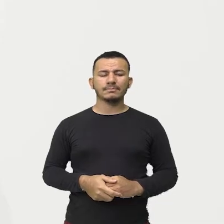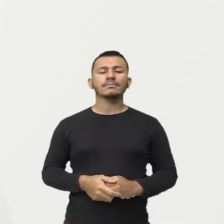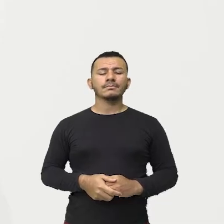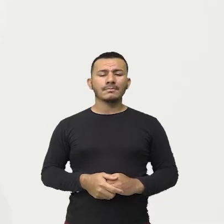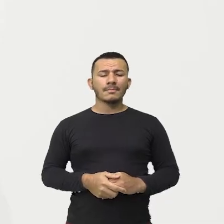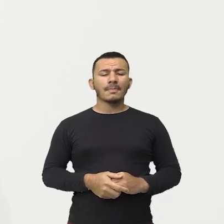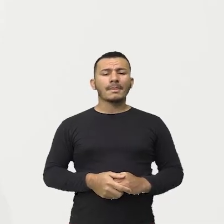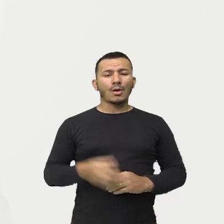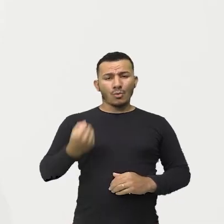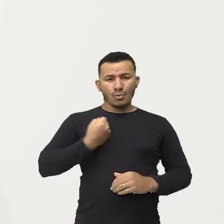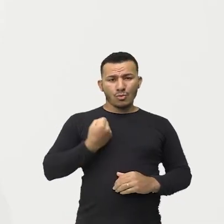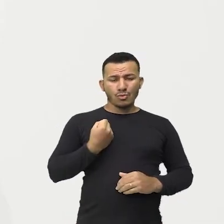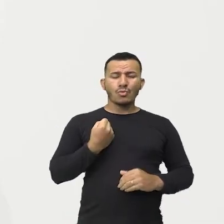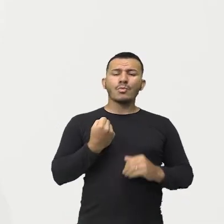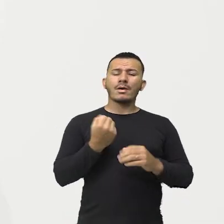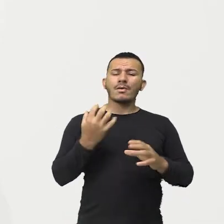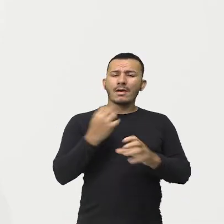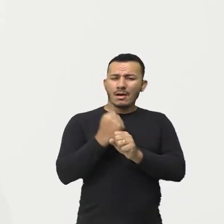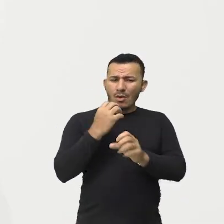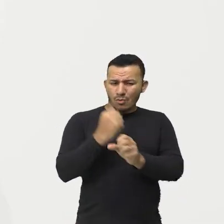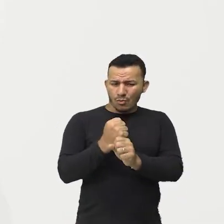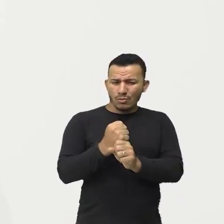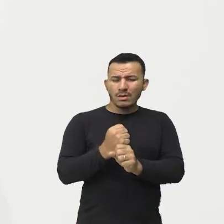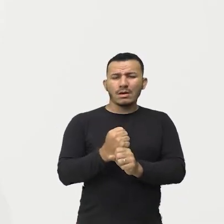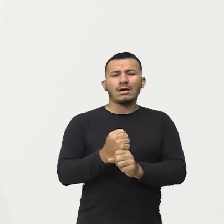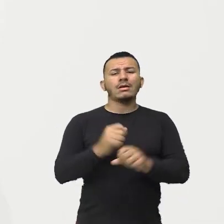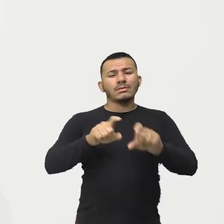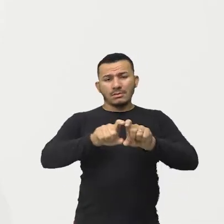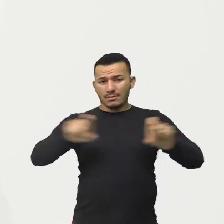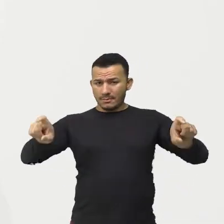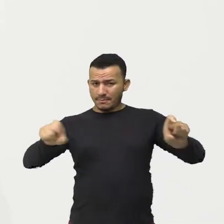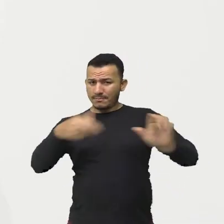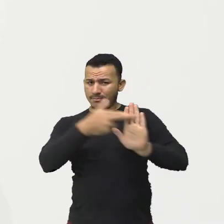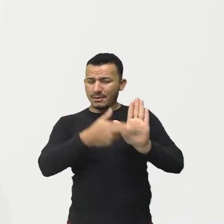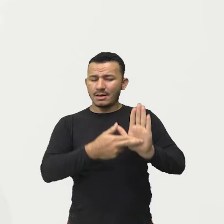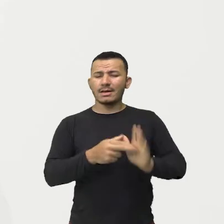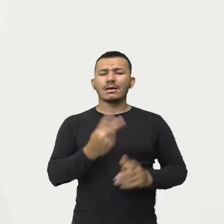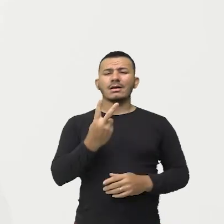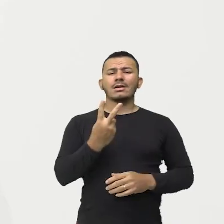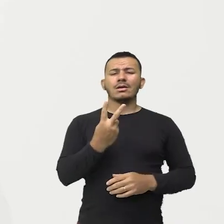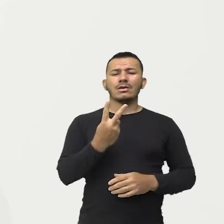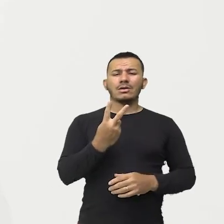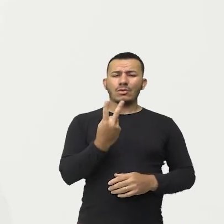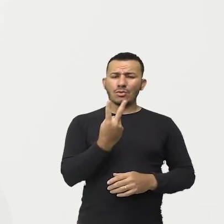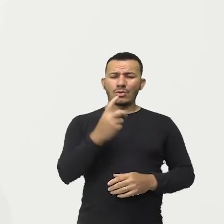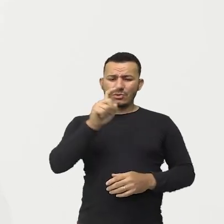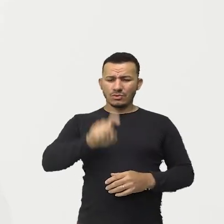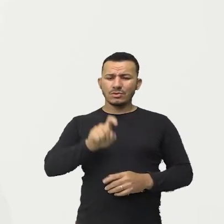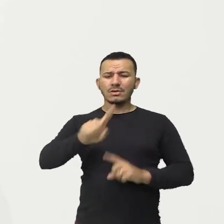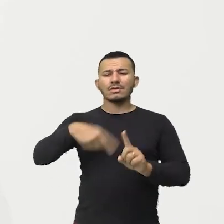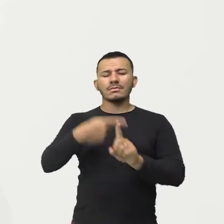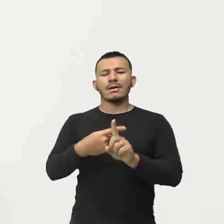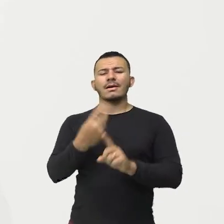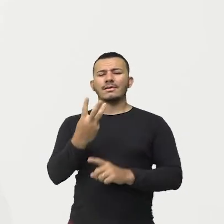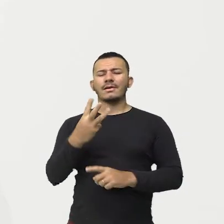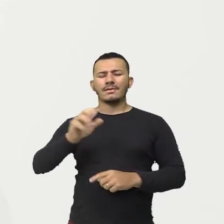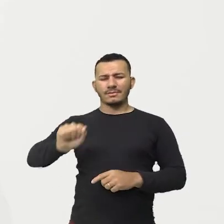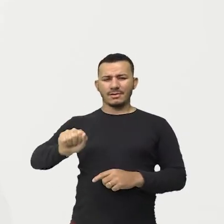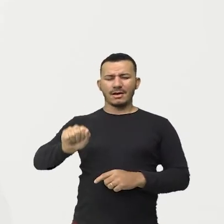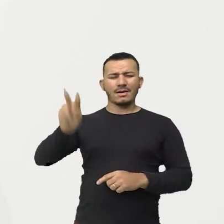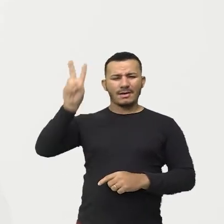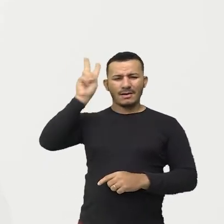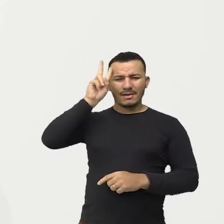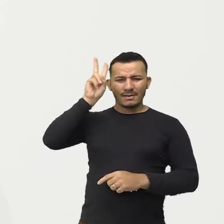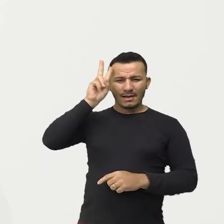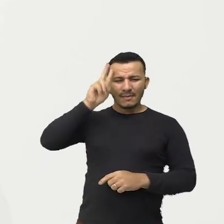Calcular o valor numérico da expressão 2x mais 3a. Atenção, lembra que o professor falou para você que